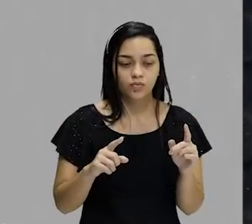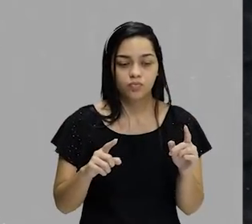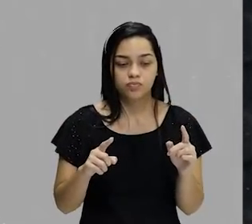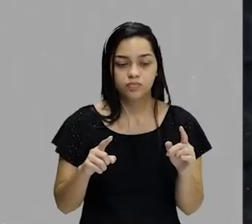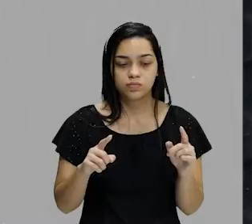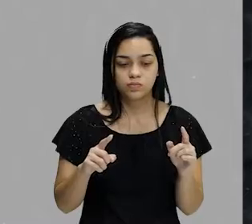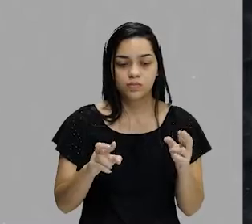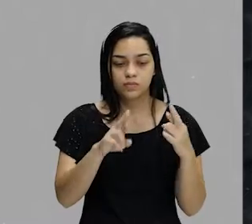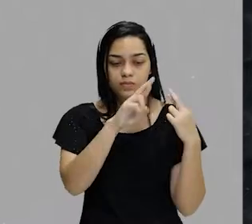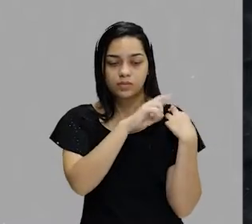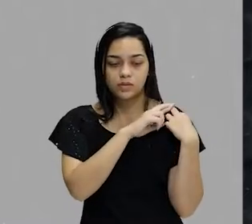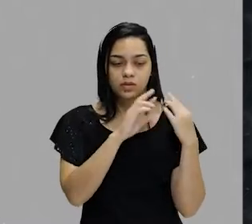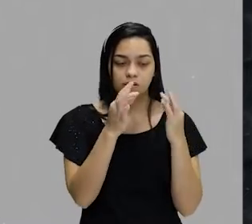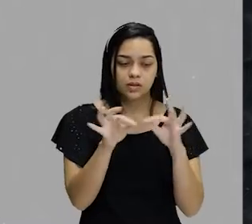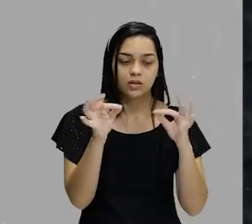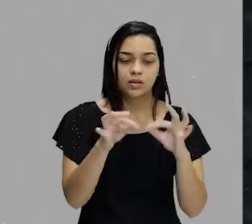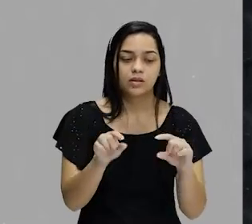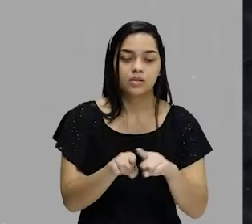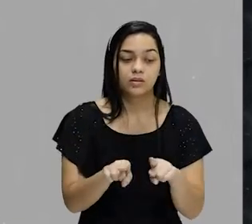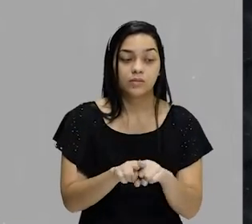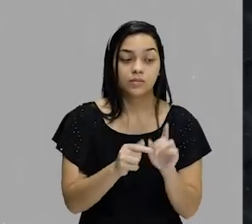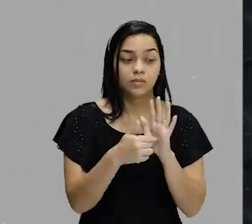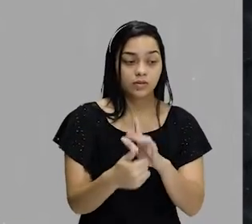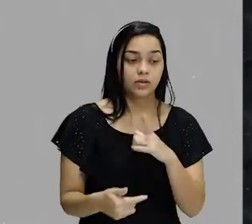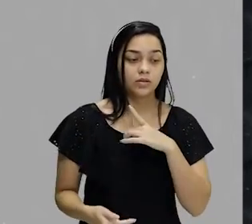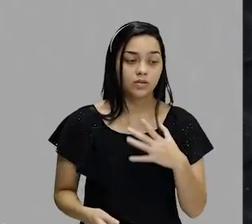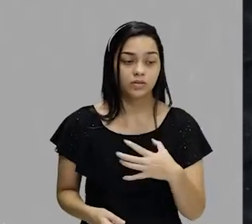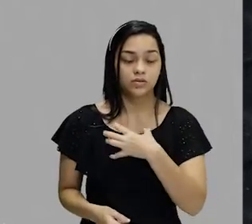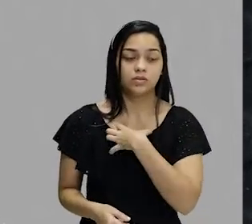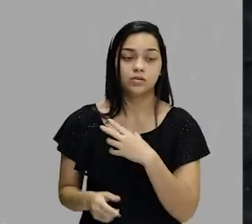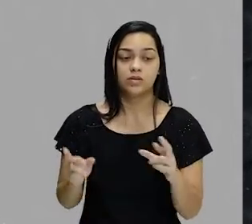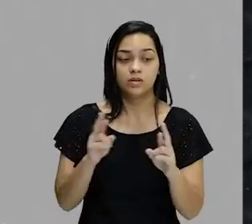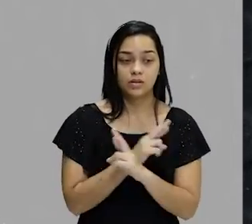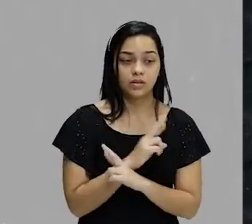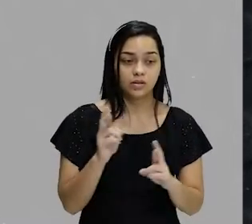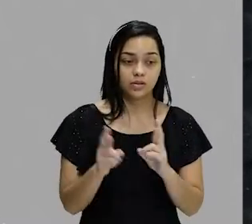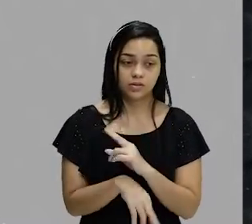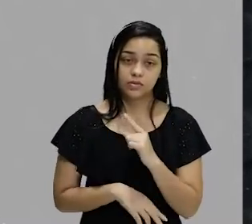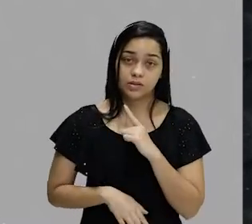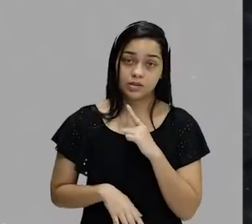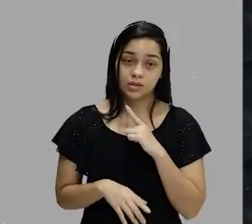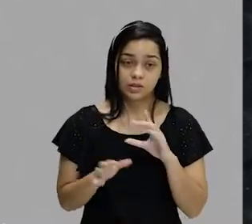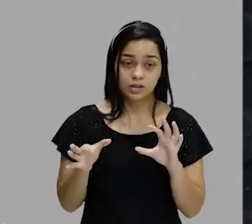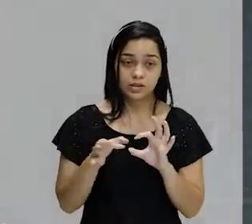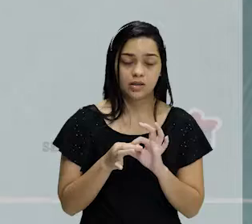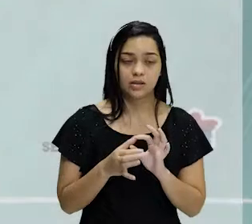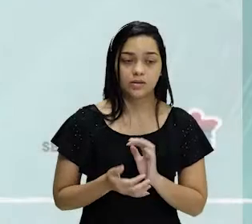e orações, estabelecendo um sentido entre essas orações que são ligadas.